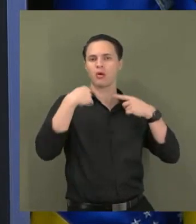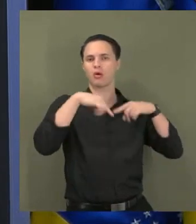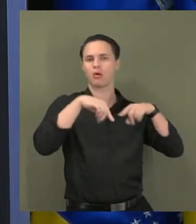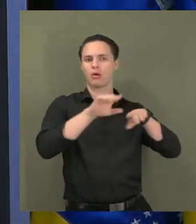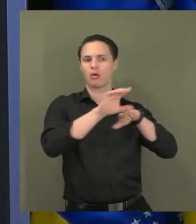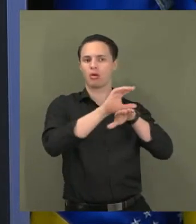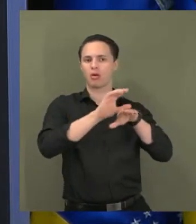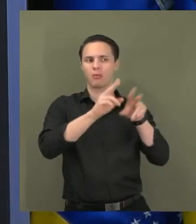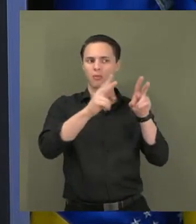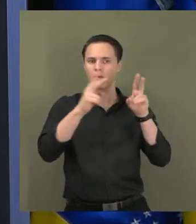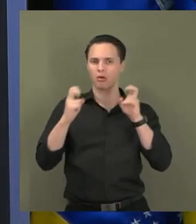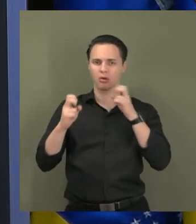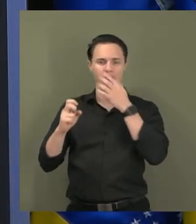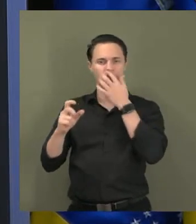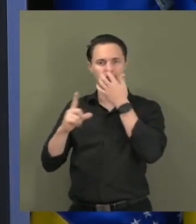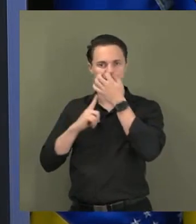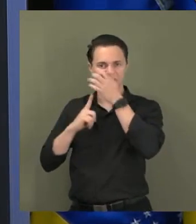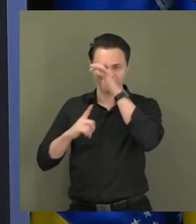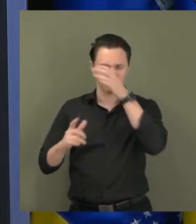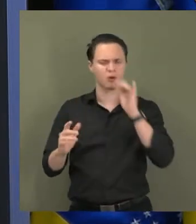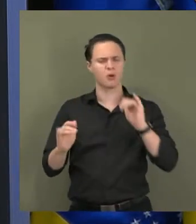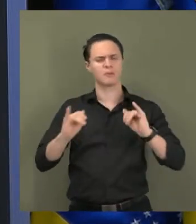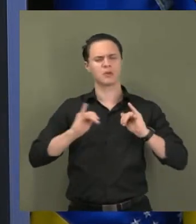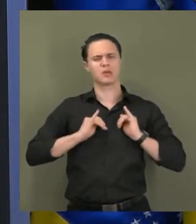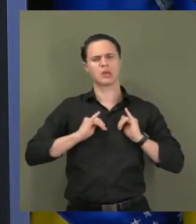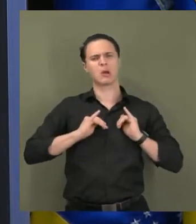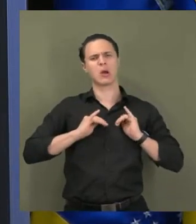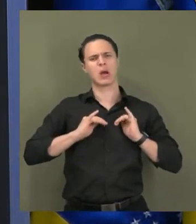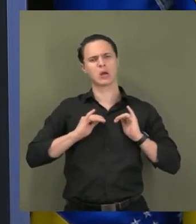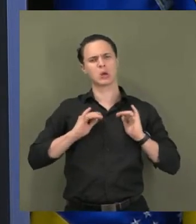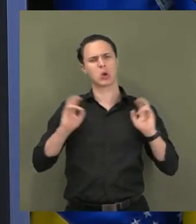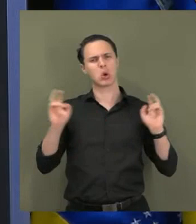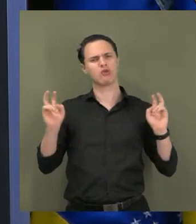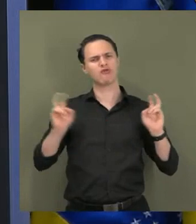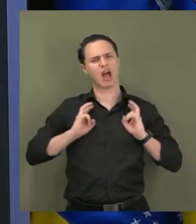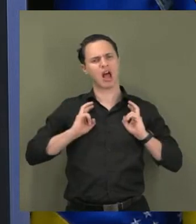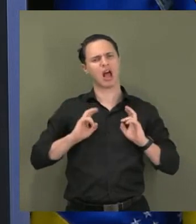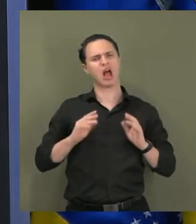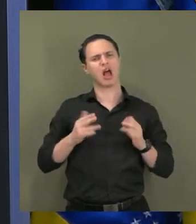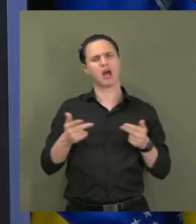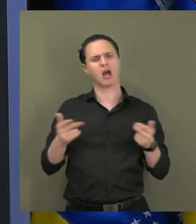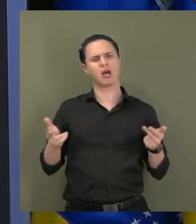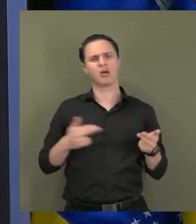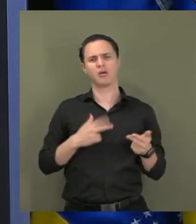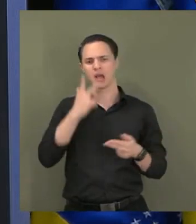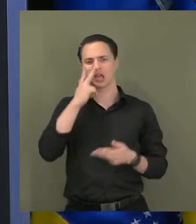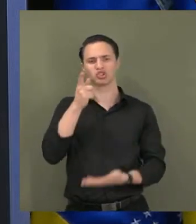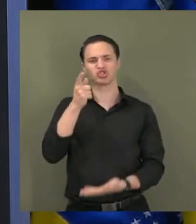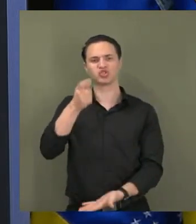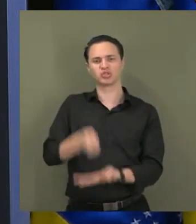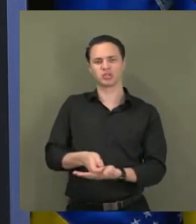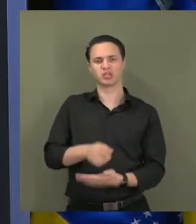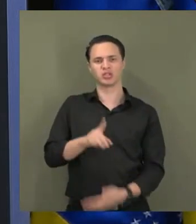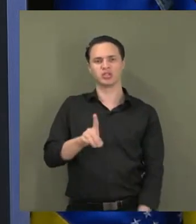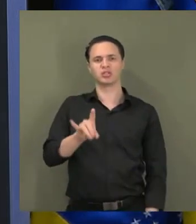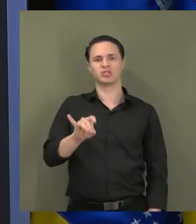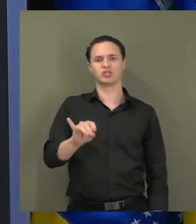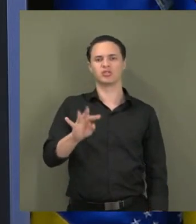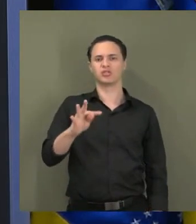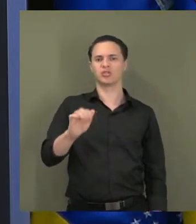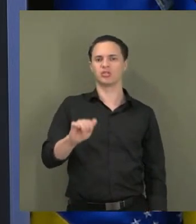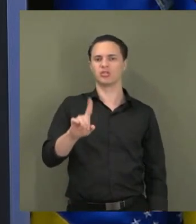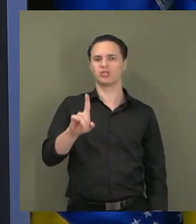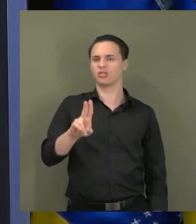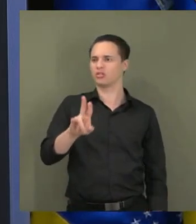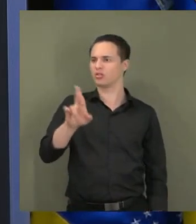constitucionais. Essa omissão covarde está alimentando a consolidação de uma ditadura do Poder